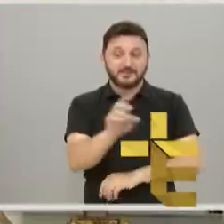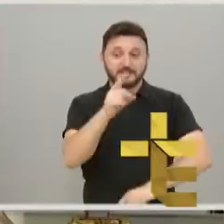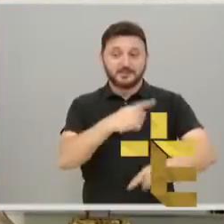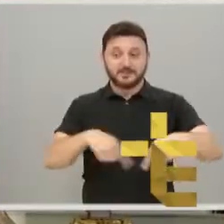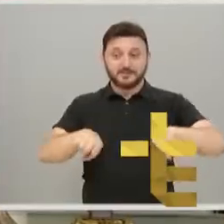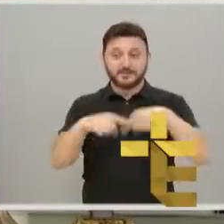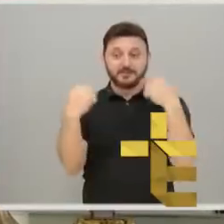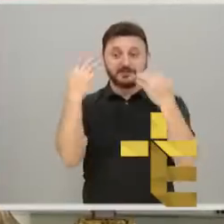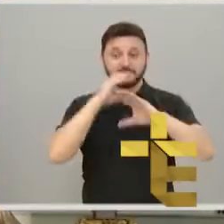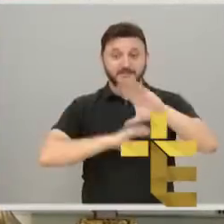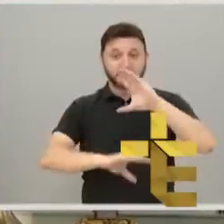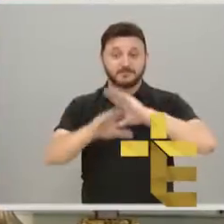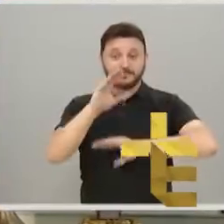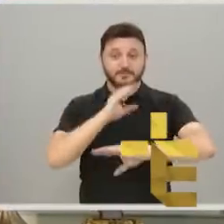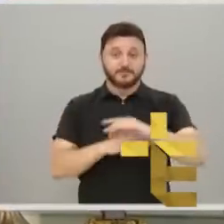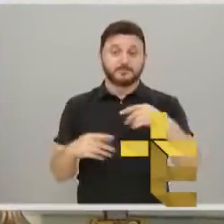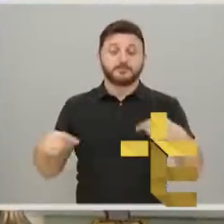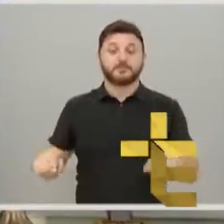cantando.